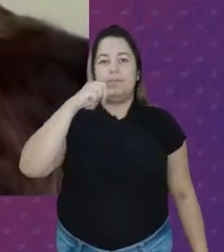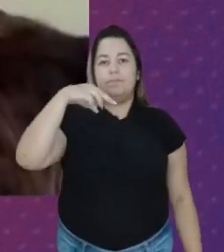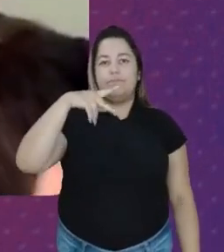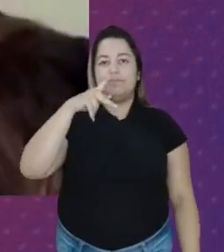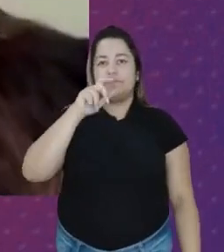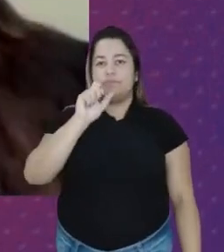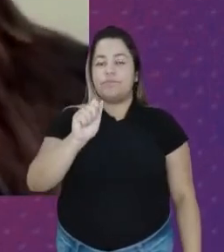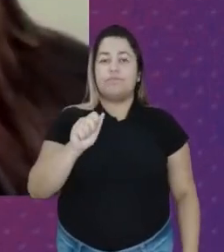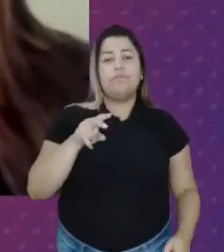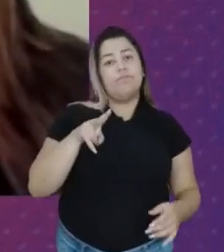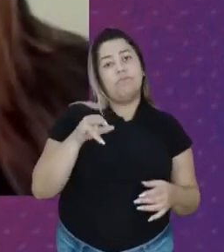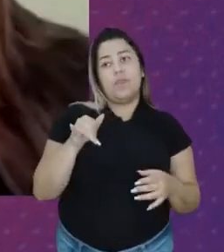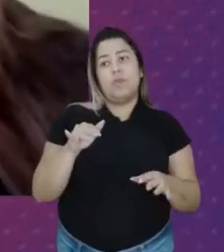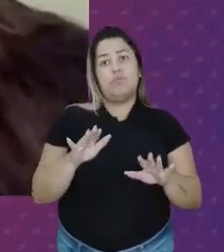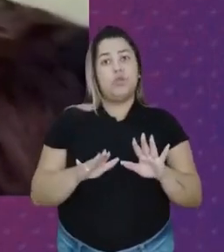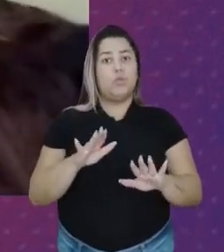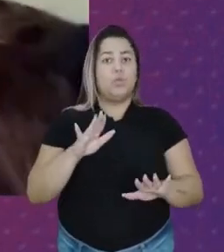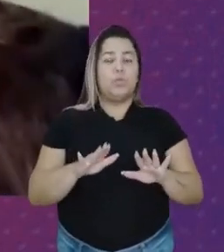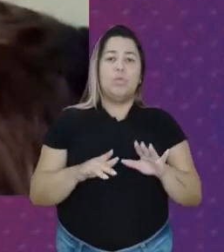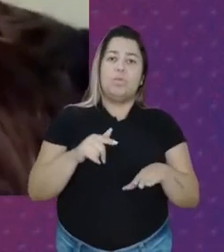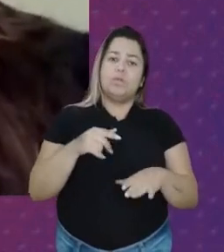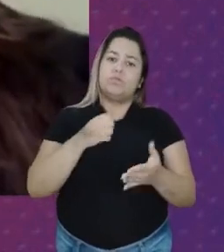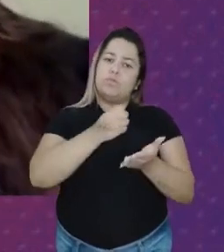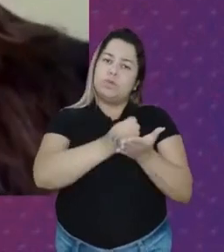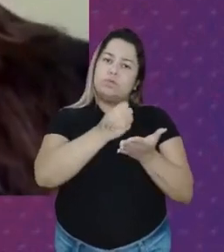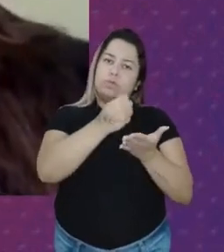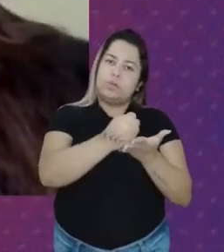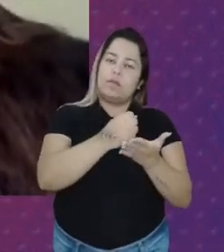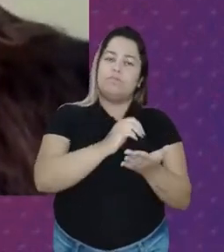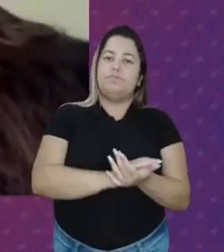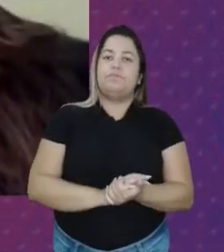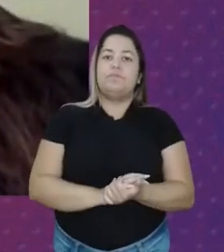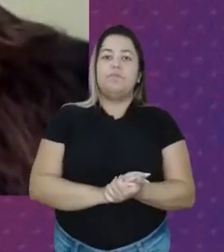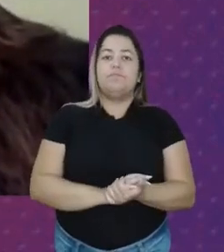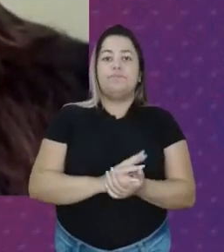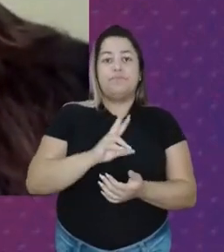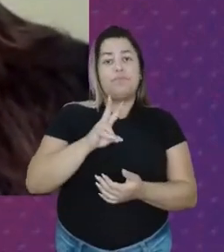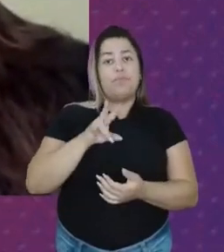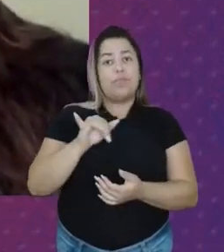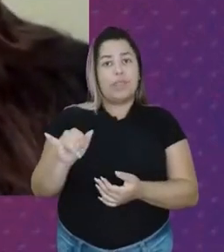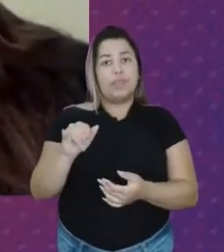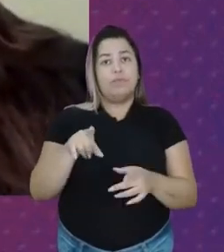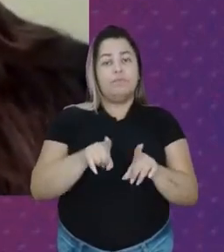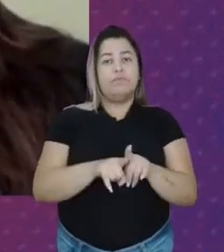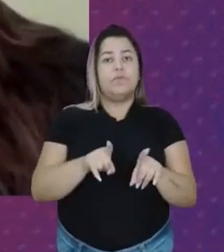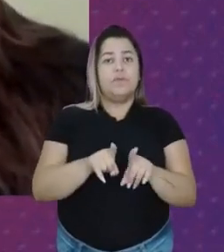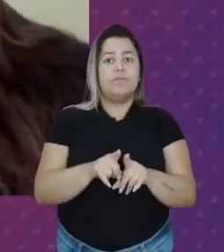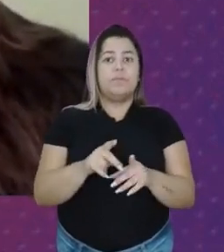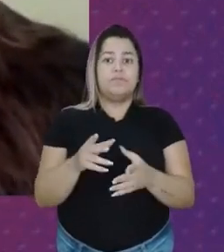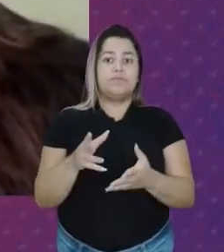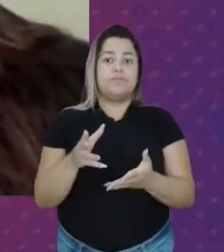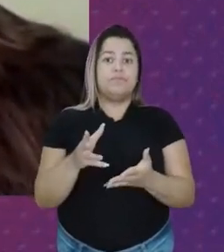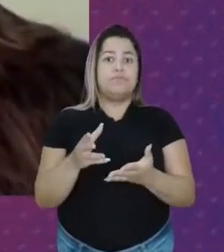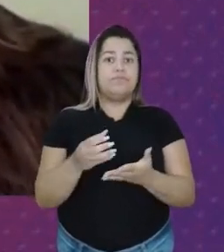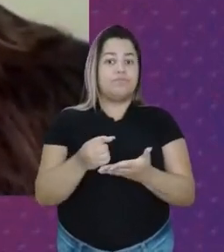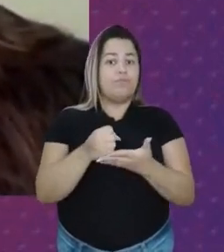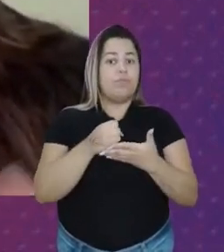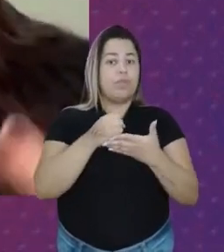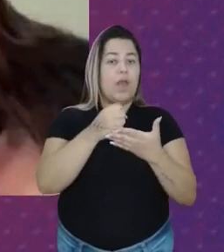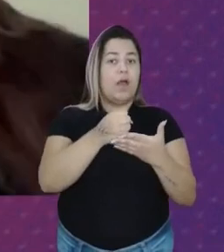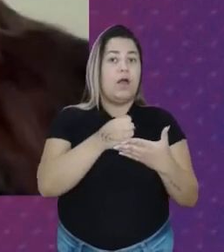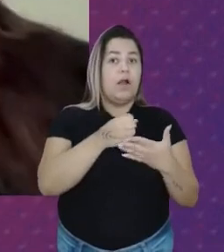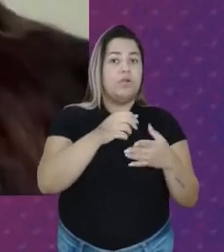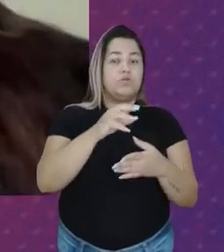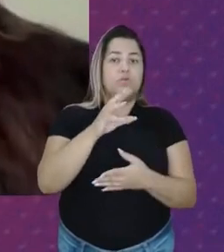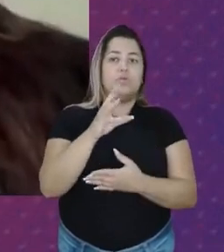pré-campanha, vai depender do momento em que você contratá-la, e ela vai arrecadar recursos das suas